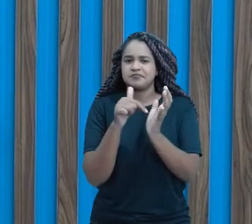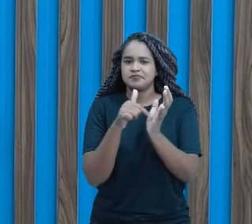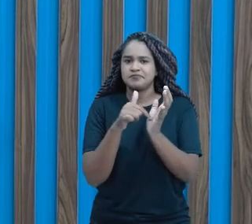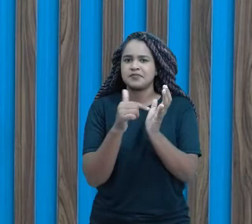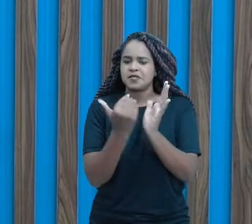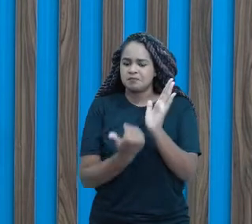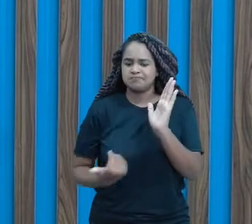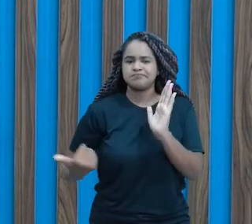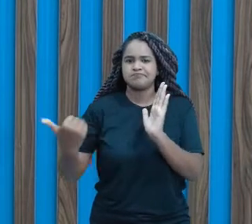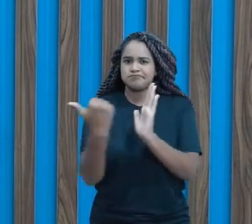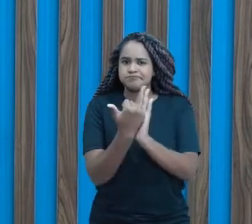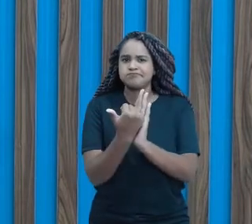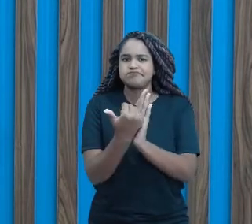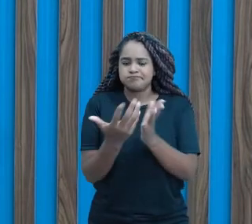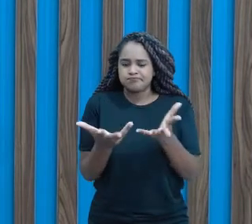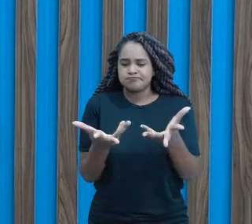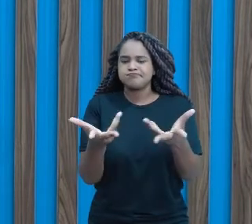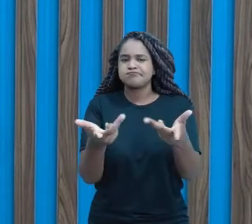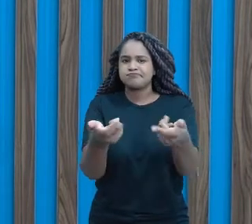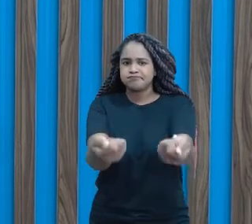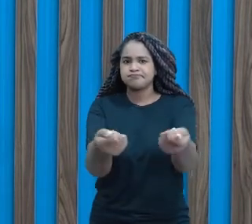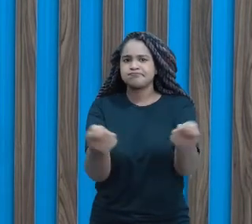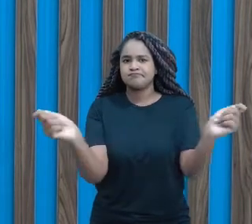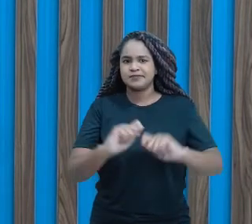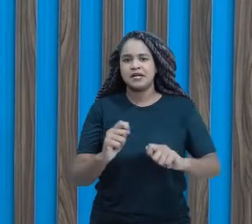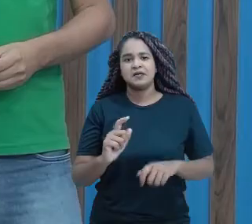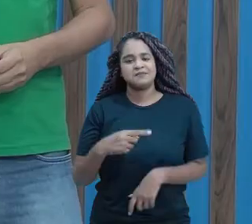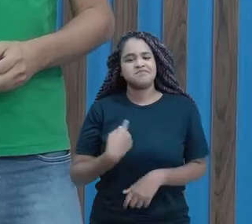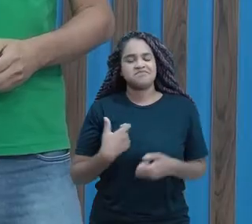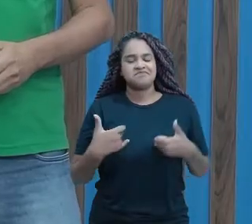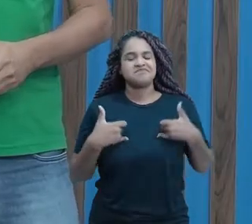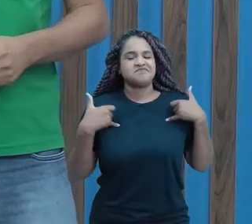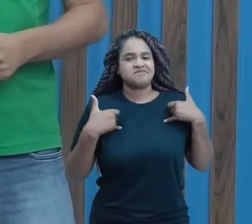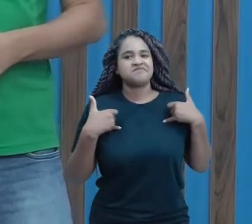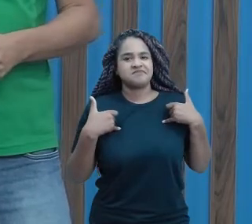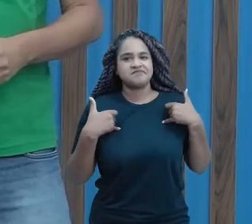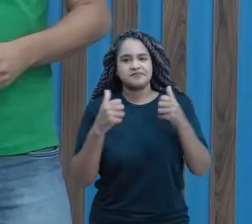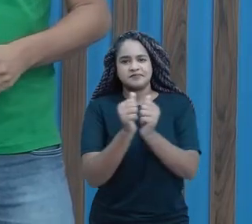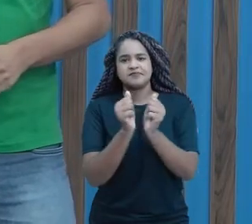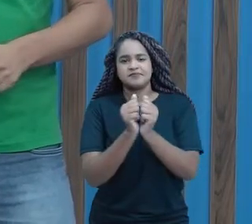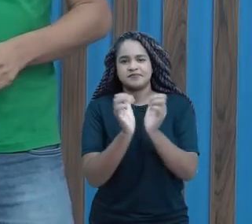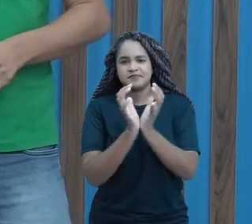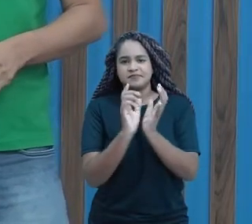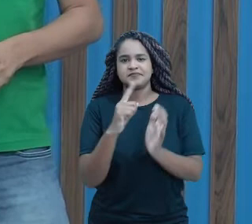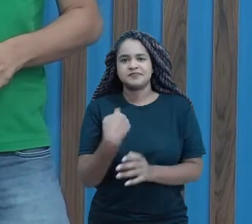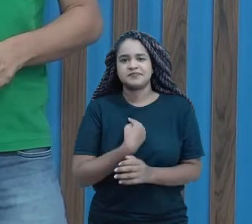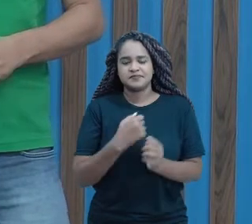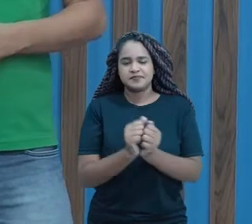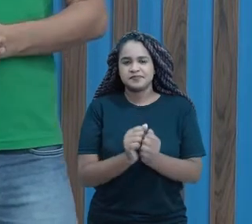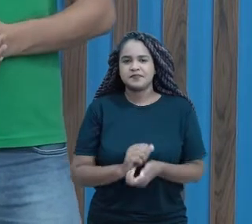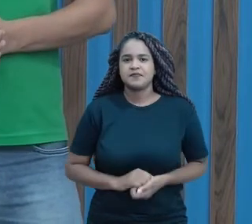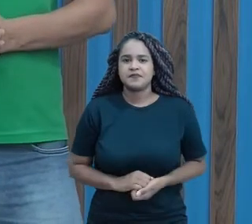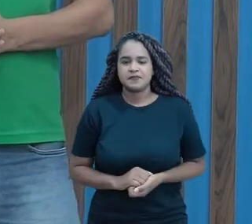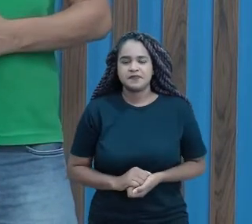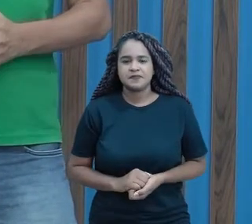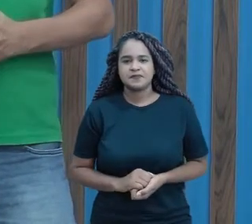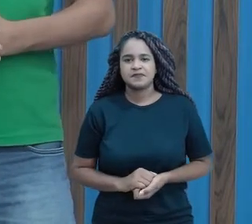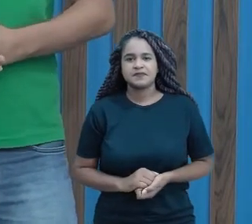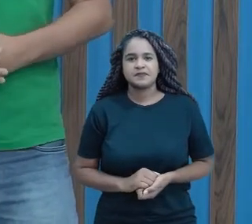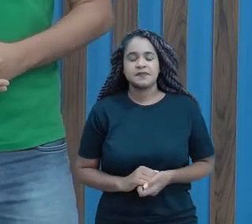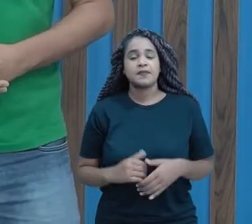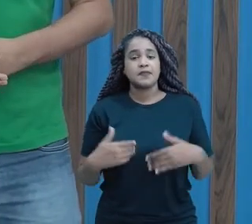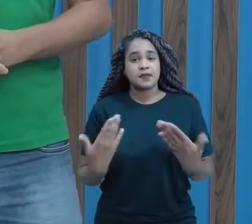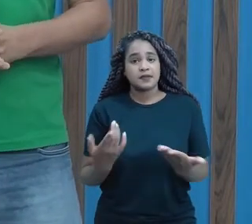extremamente competente, né? É verdade, né? É o maior orgulho tê-los aqui, tê-los e tê-las aqui conosco, né? Então, assim, gente, ó,